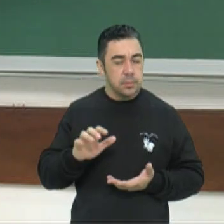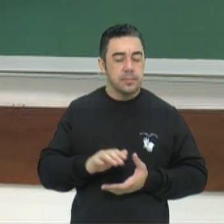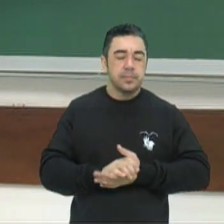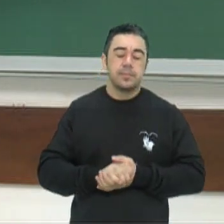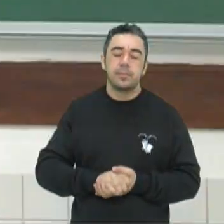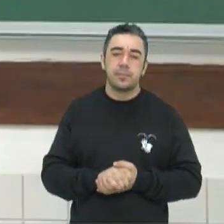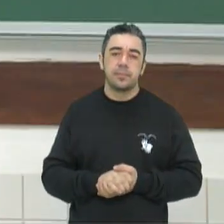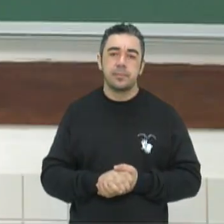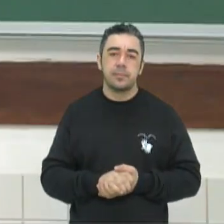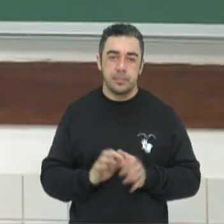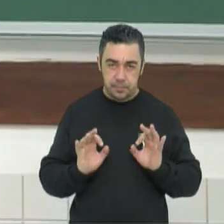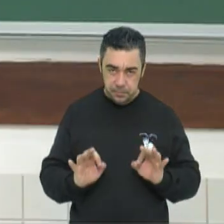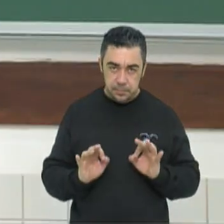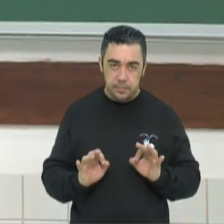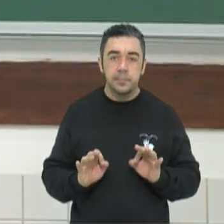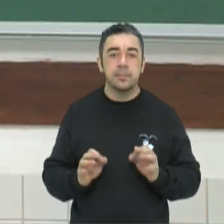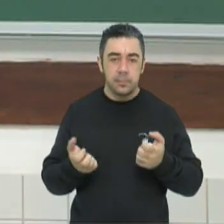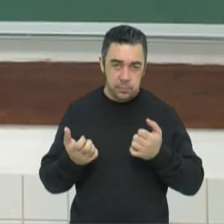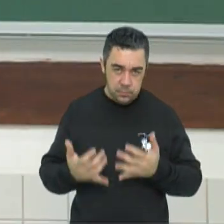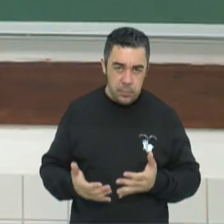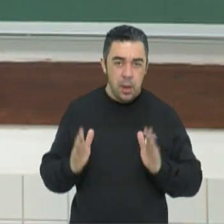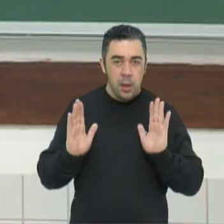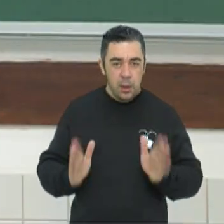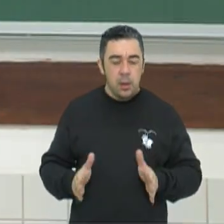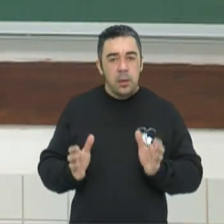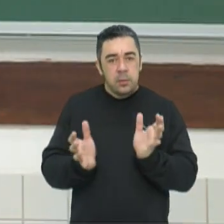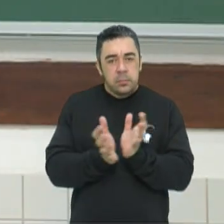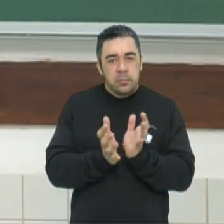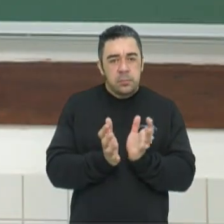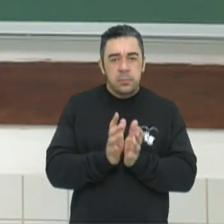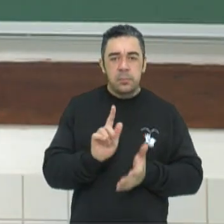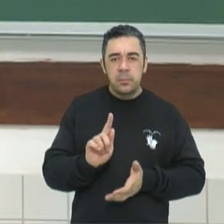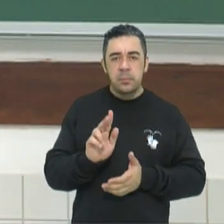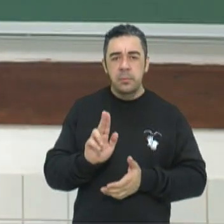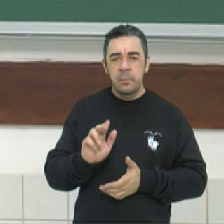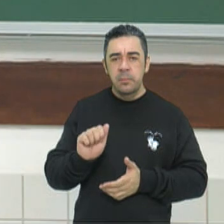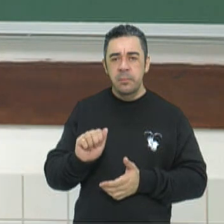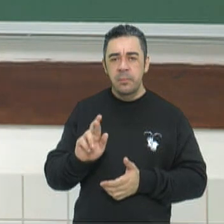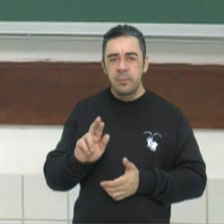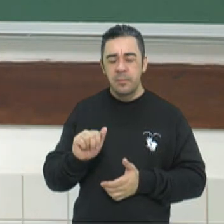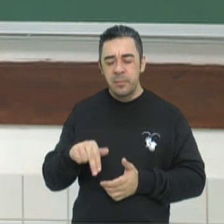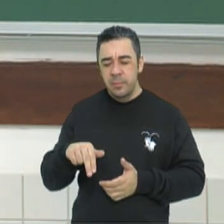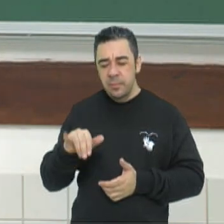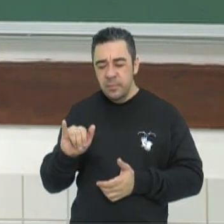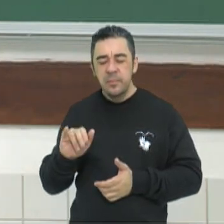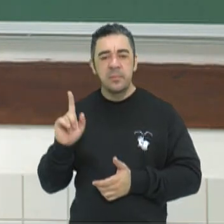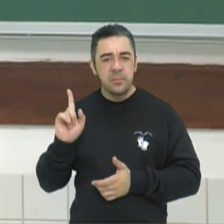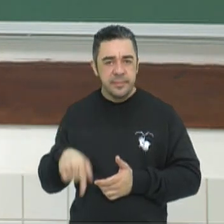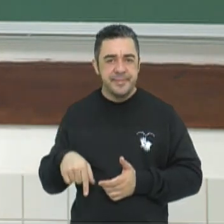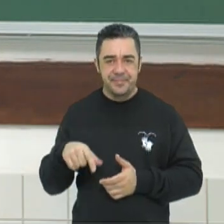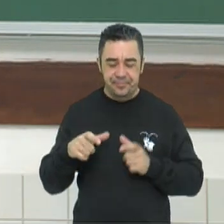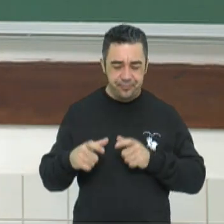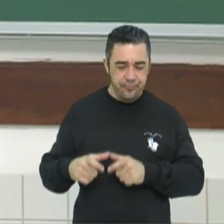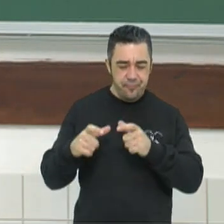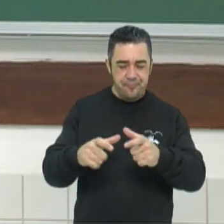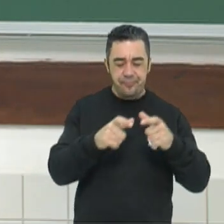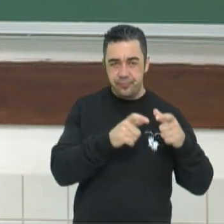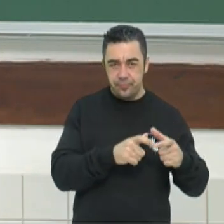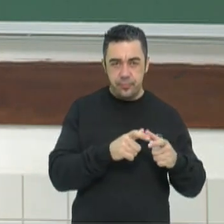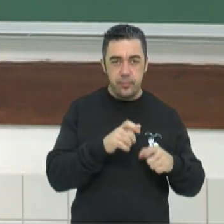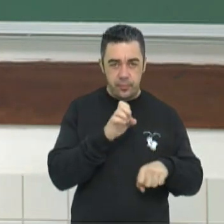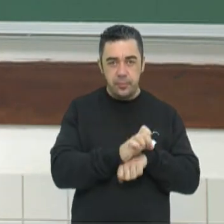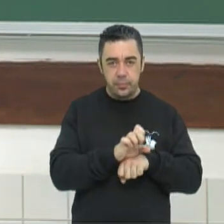aspecto. Certo? Então, falamos sobre os guaranis, que habitaram várias partes do território paranaense, várias regiões, e